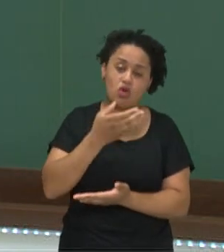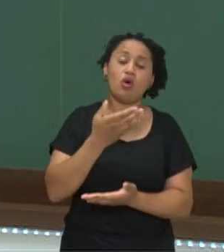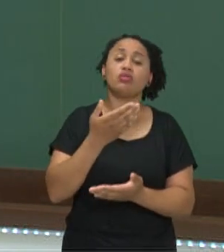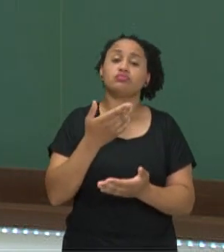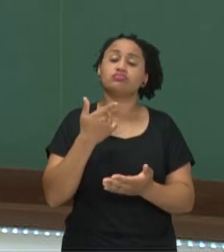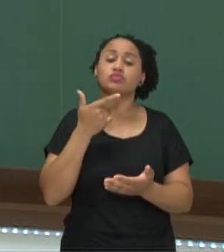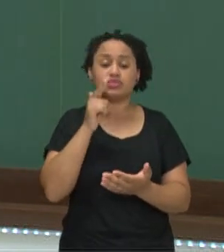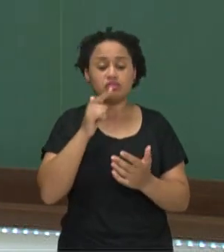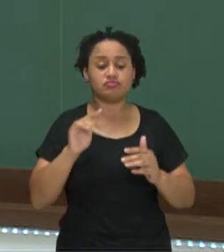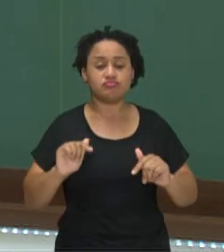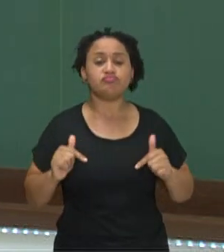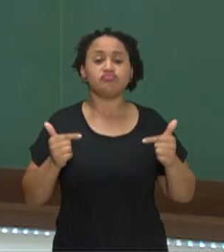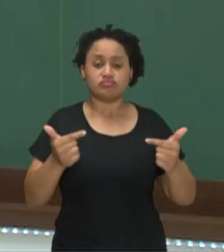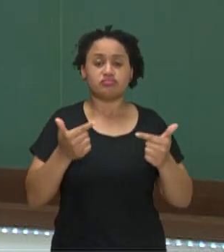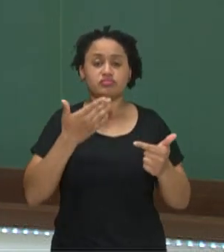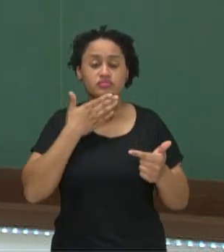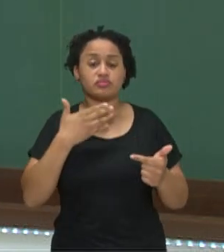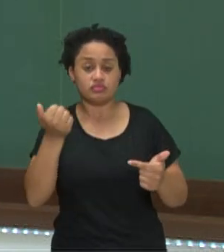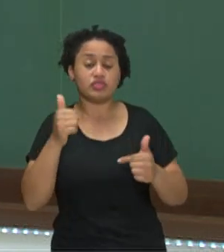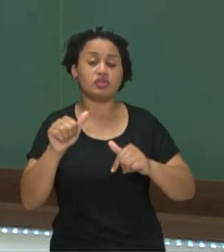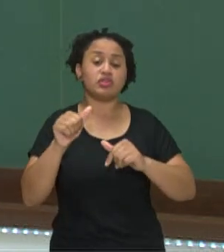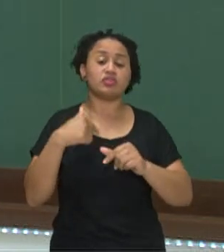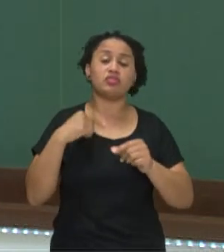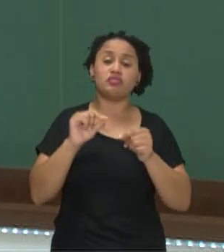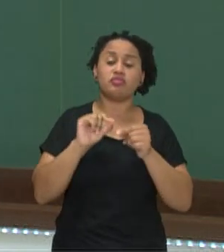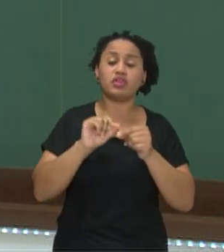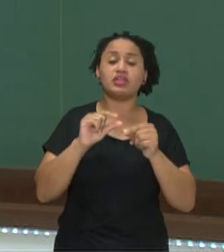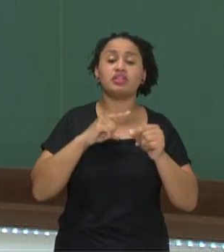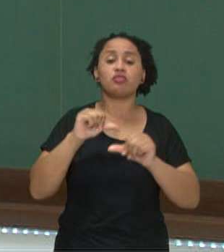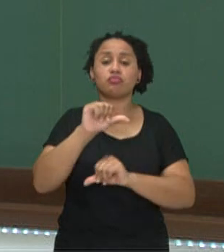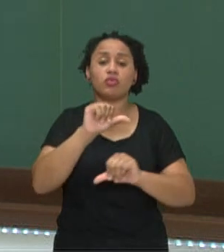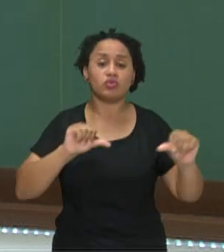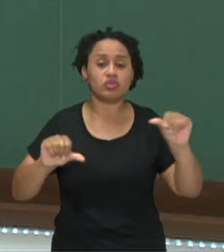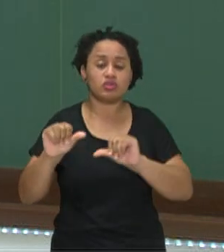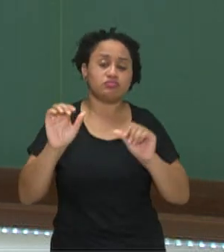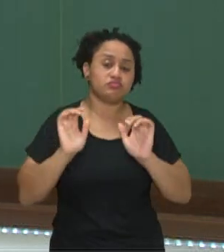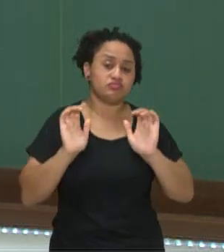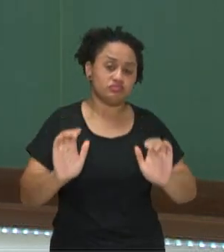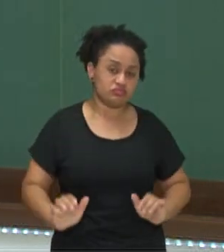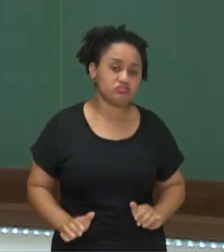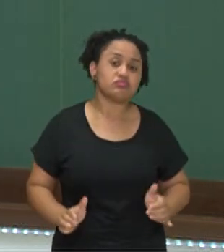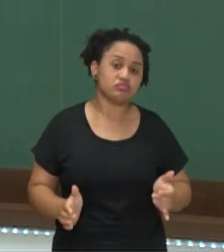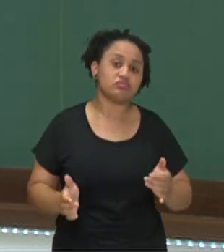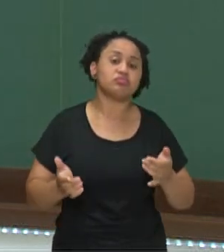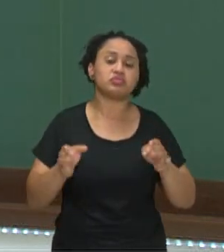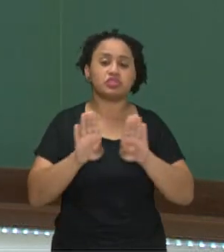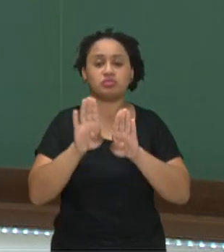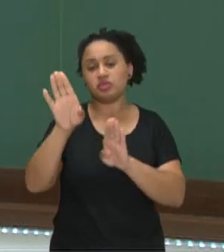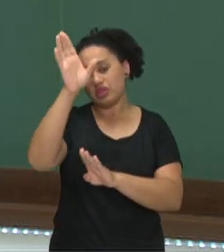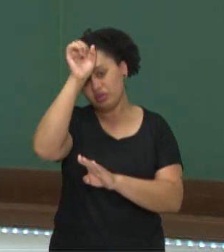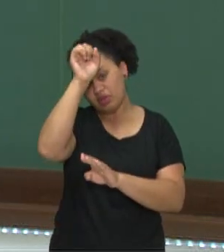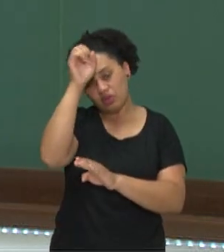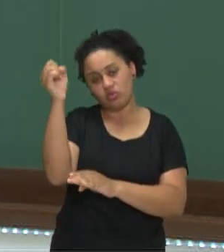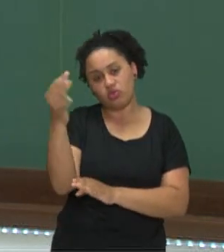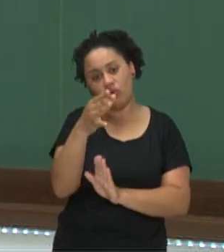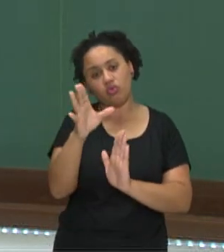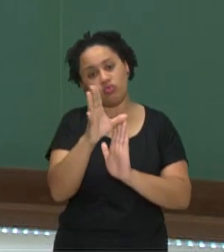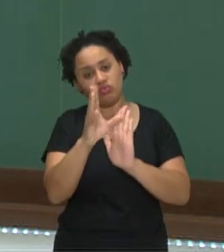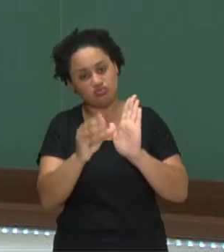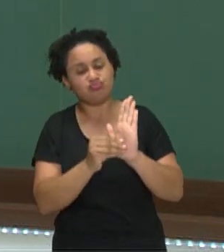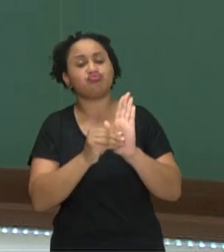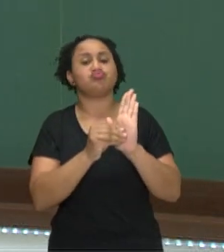mais disposto. Então isso provocou uma mudança no teu comportamento, assim como você aprendeu um novo conteúdo, né? Desenvolveu